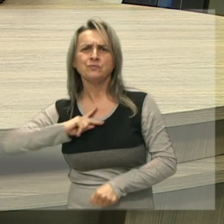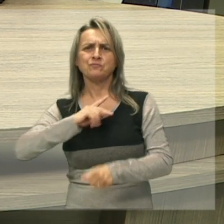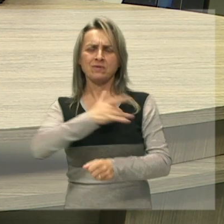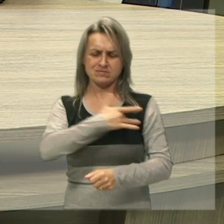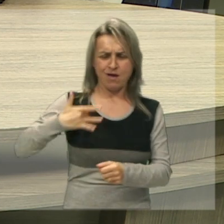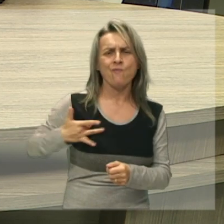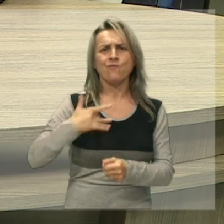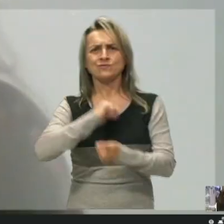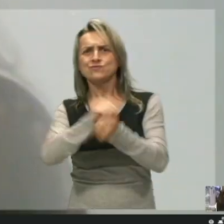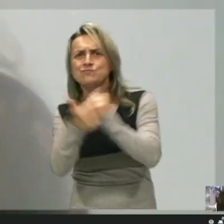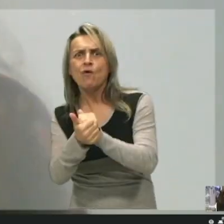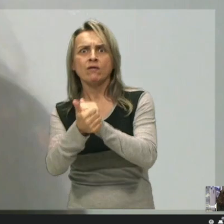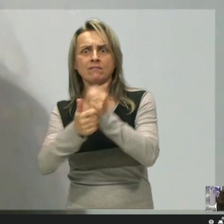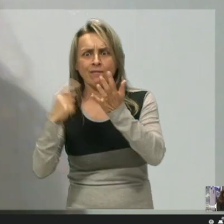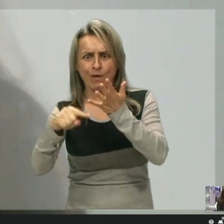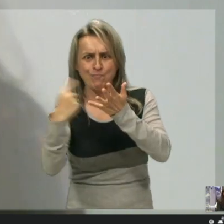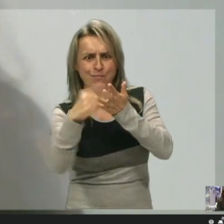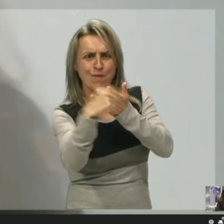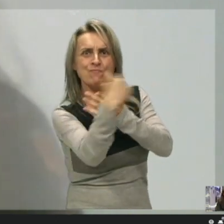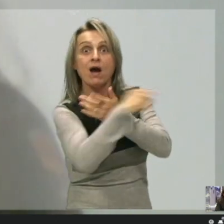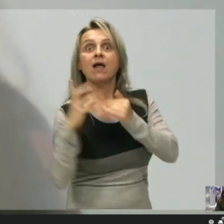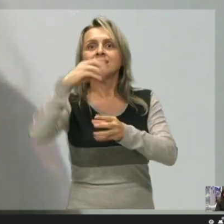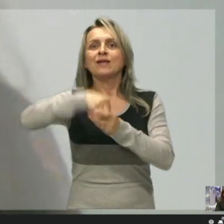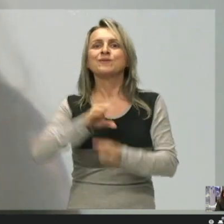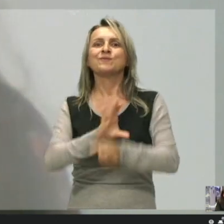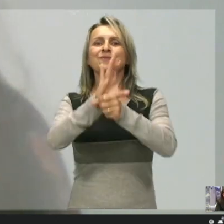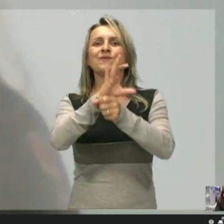de um conselho facilita muito que essas